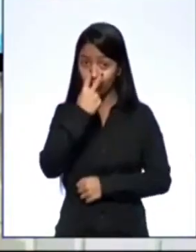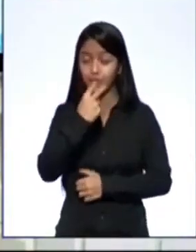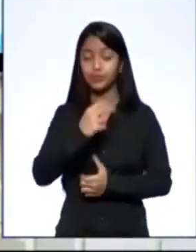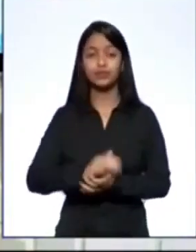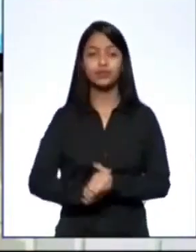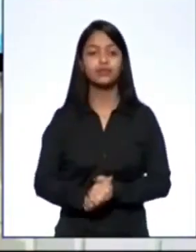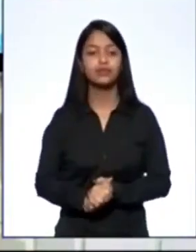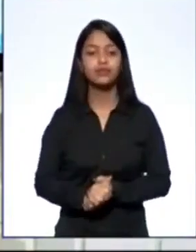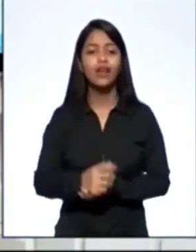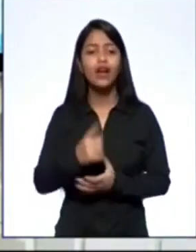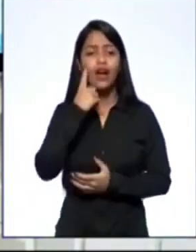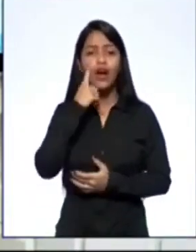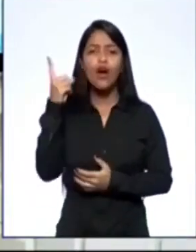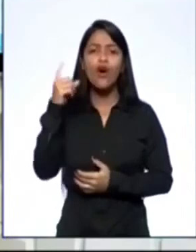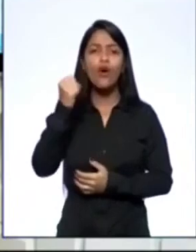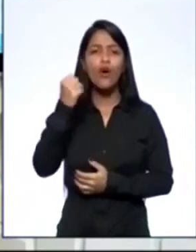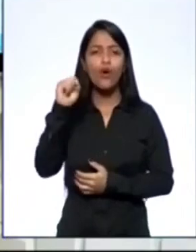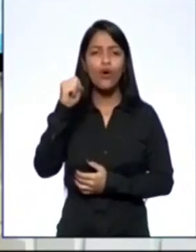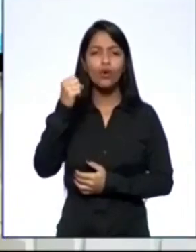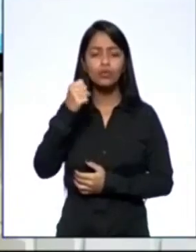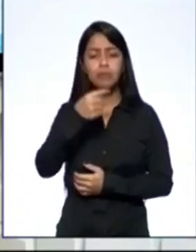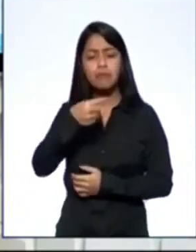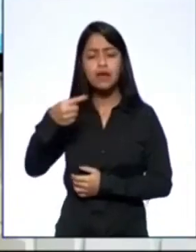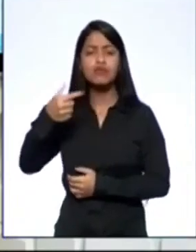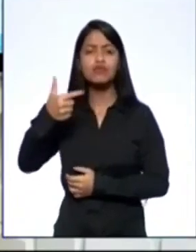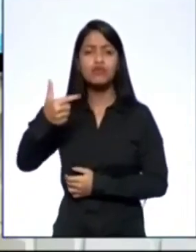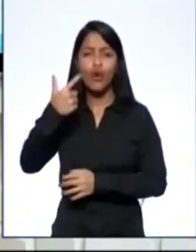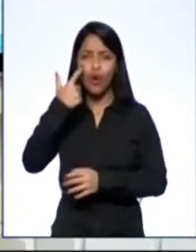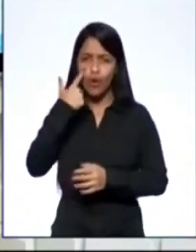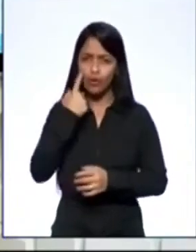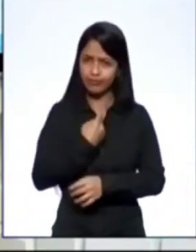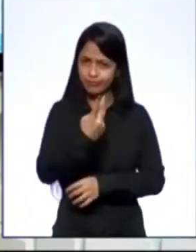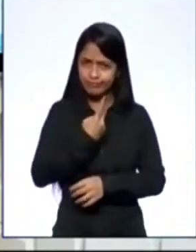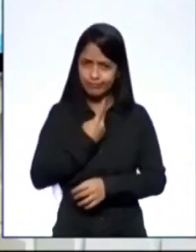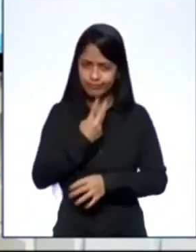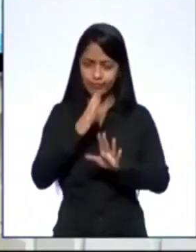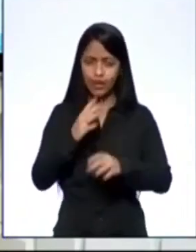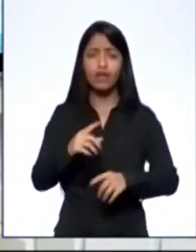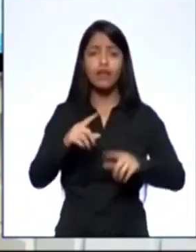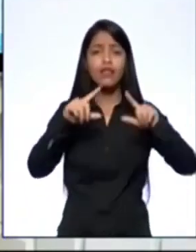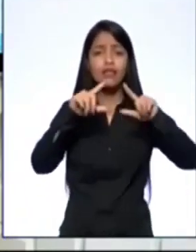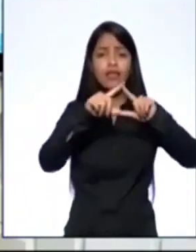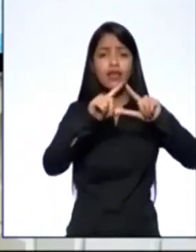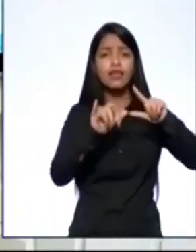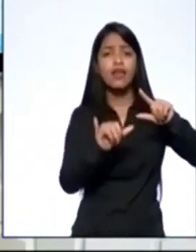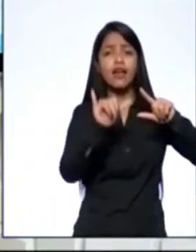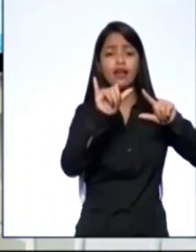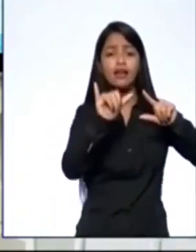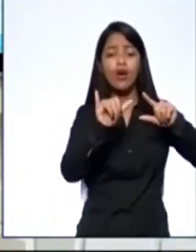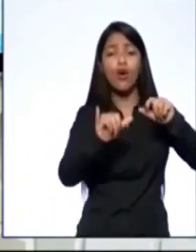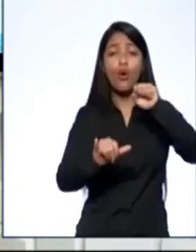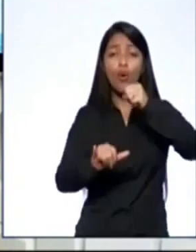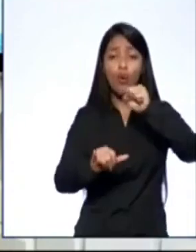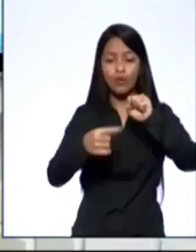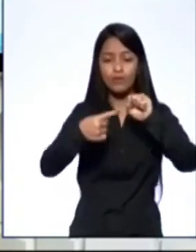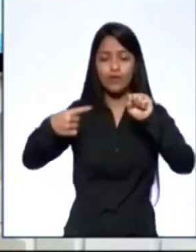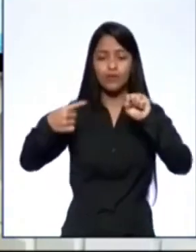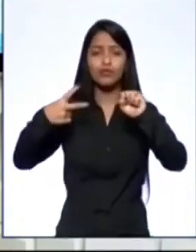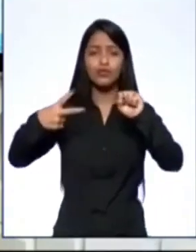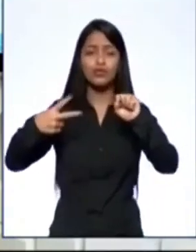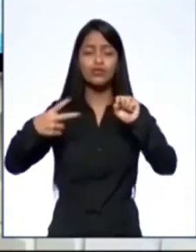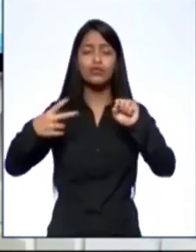tá vendo esse 88 - 2 vamos aqui ó entre nós eu tô indo pro vai 8 - 2